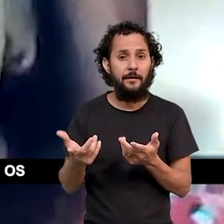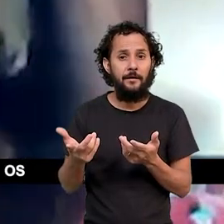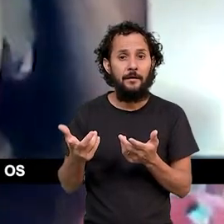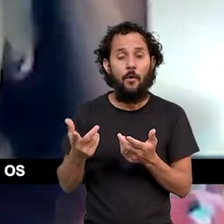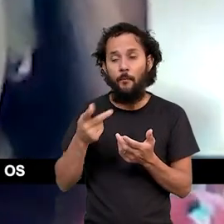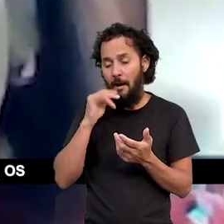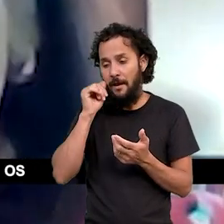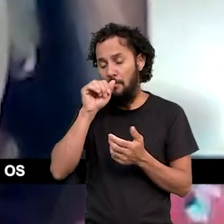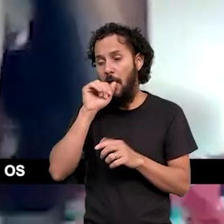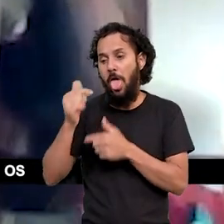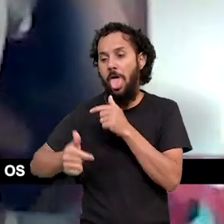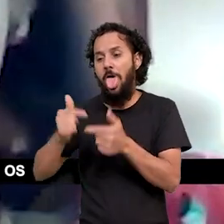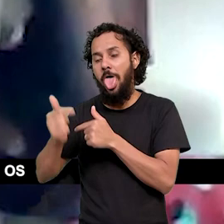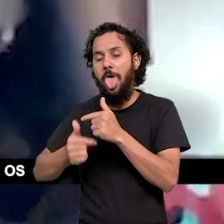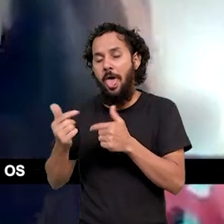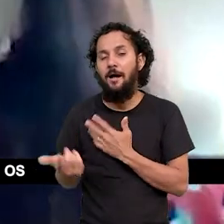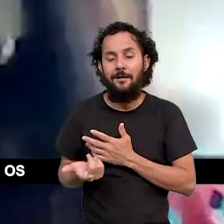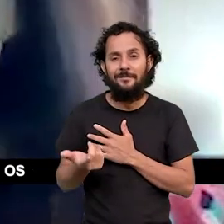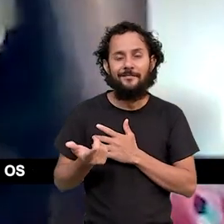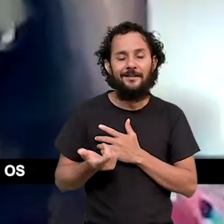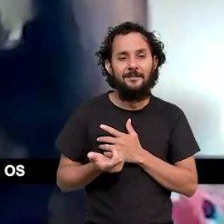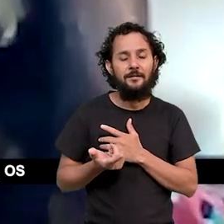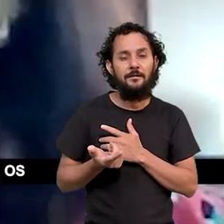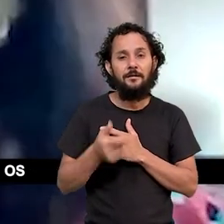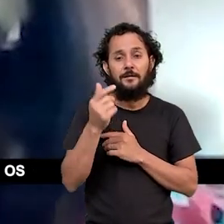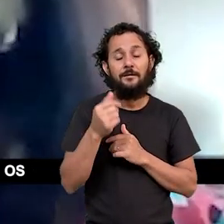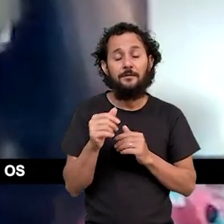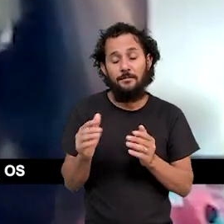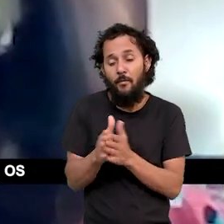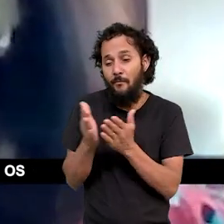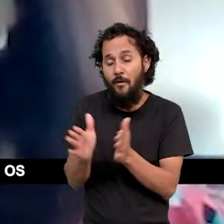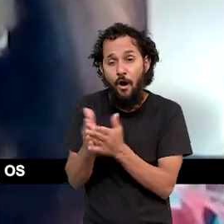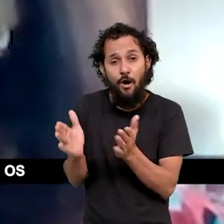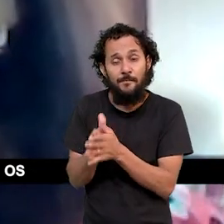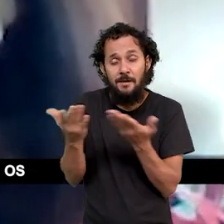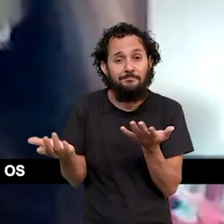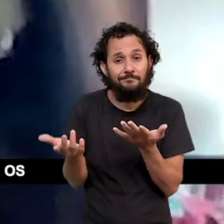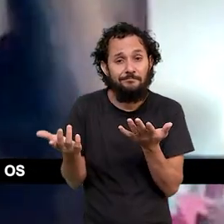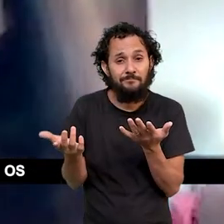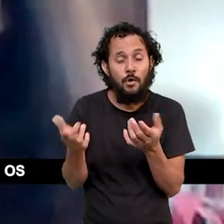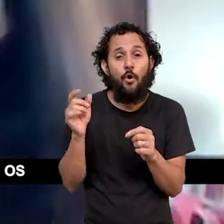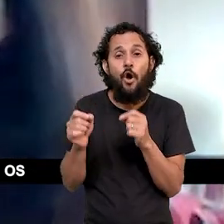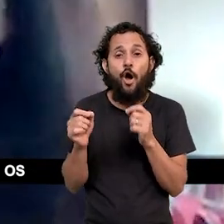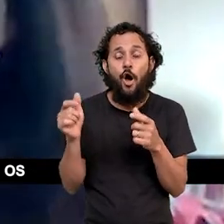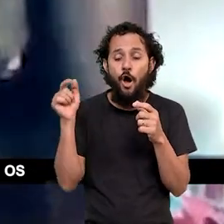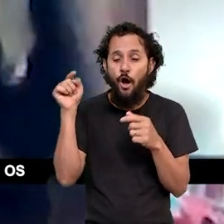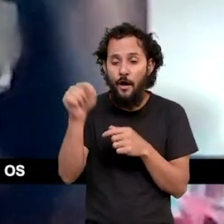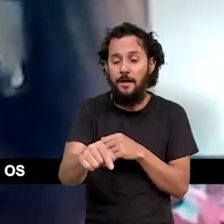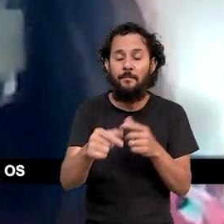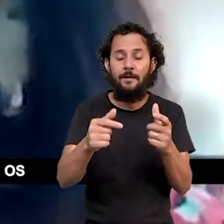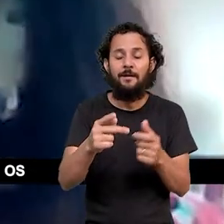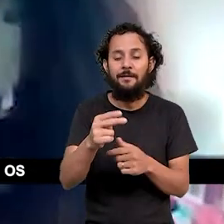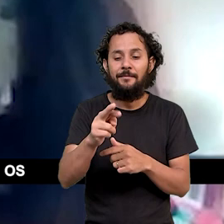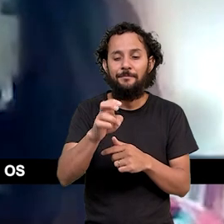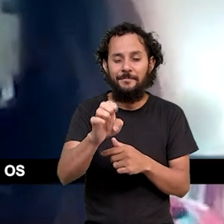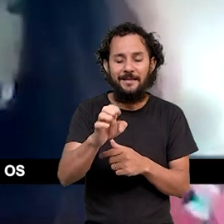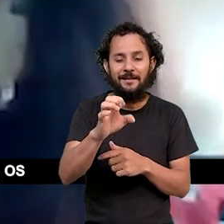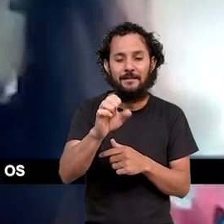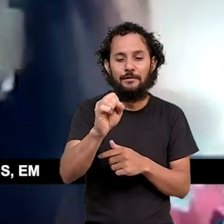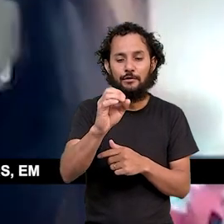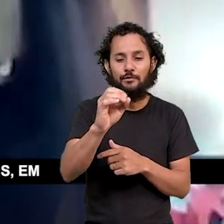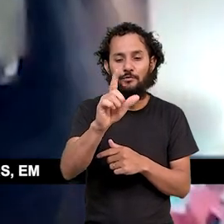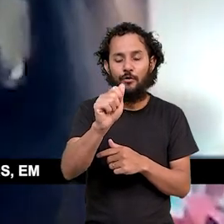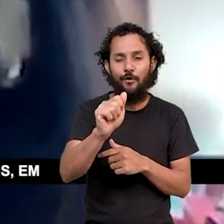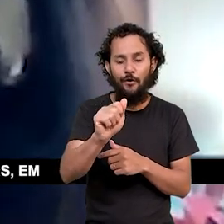filhas de trabalhadores, e as crianças menos favorecidas, elas iam para pré-escolas,